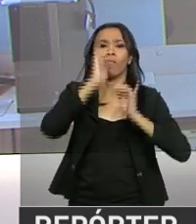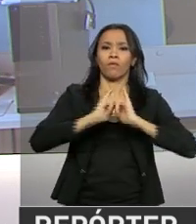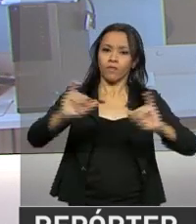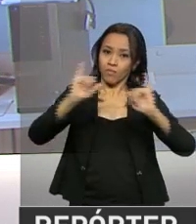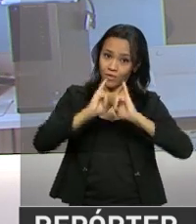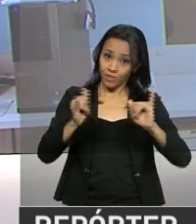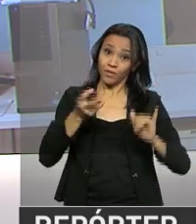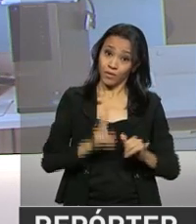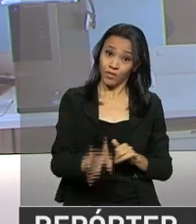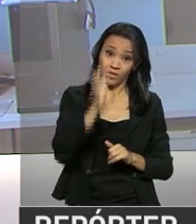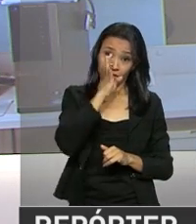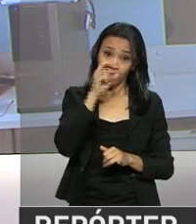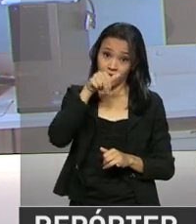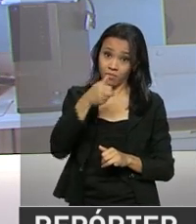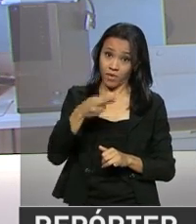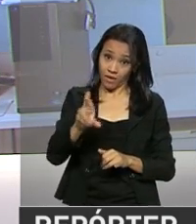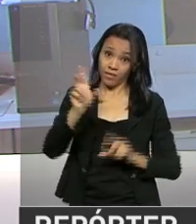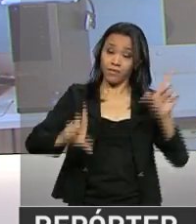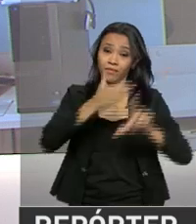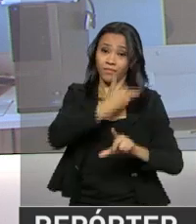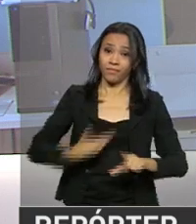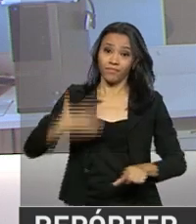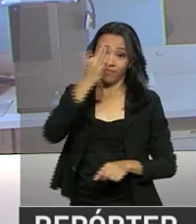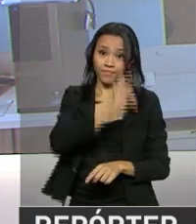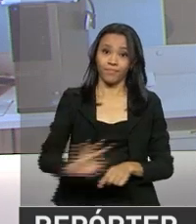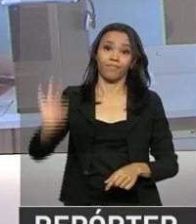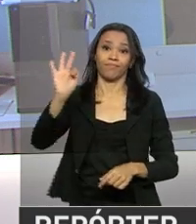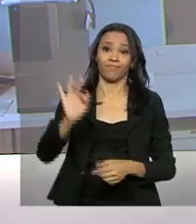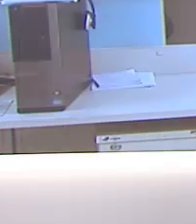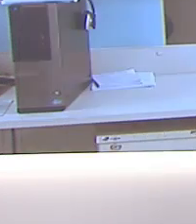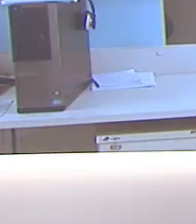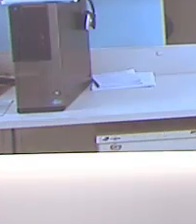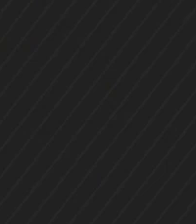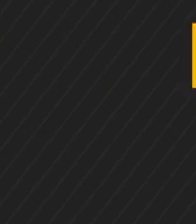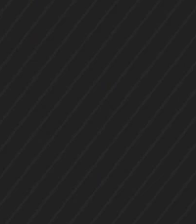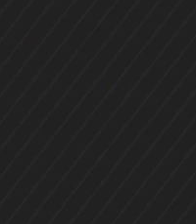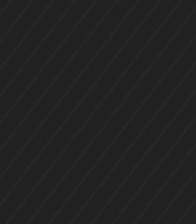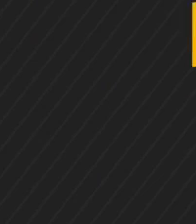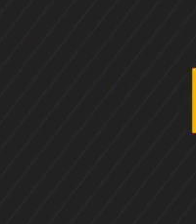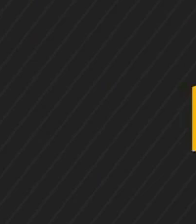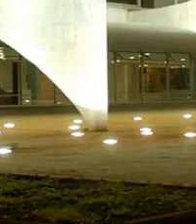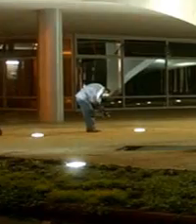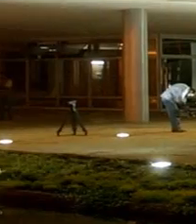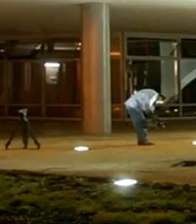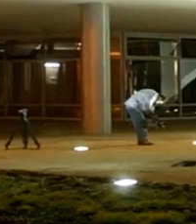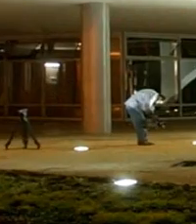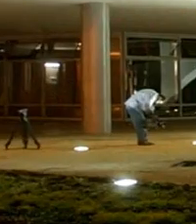informações. Continue na NBR, a TV do Governo Federal.